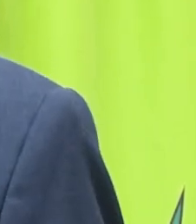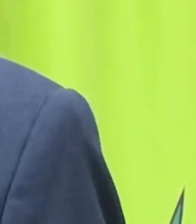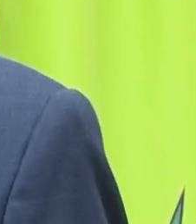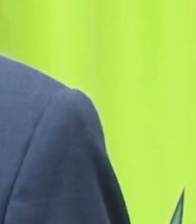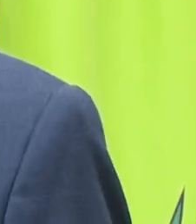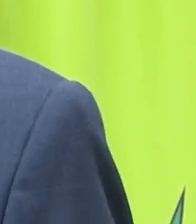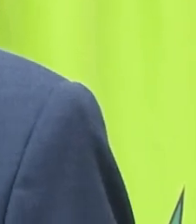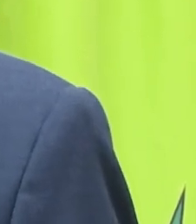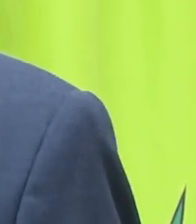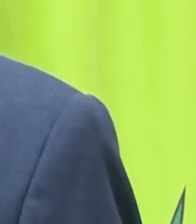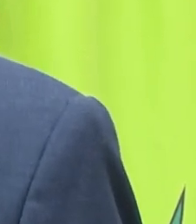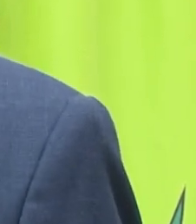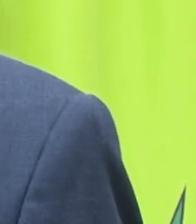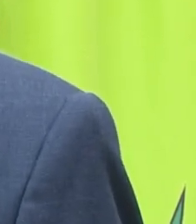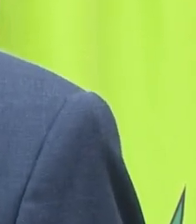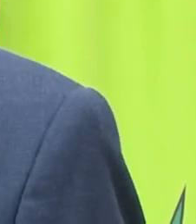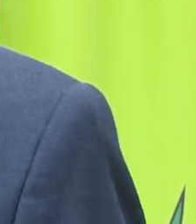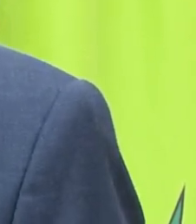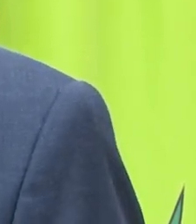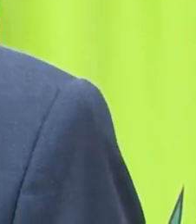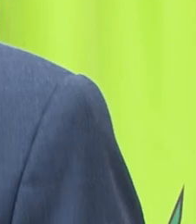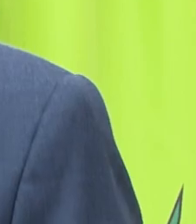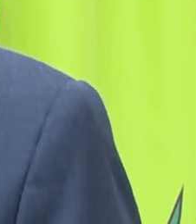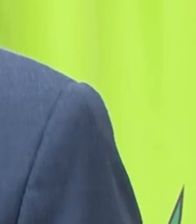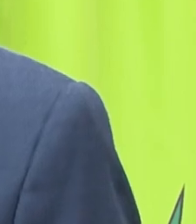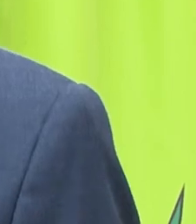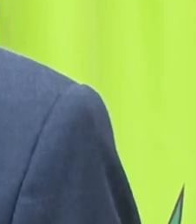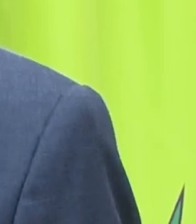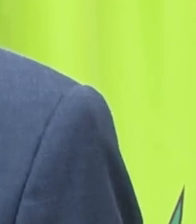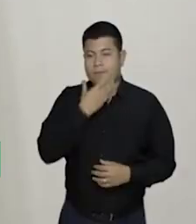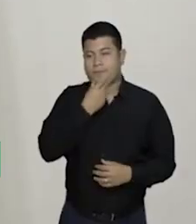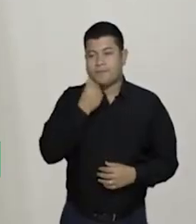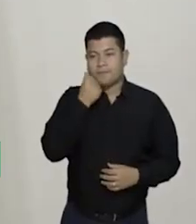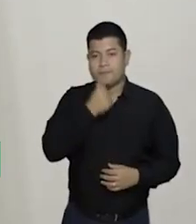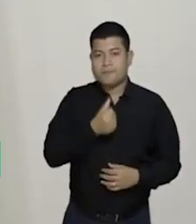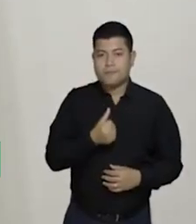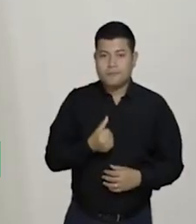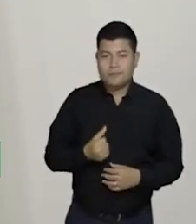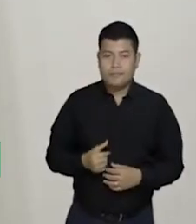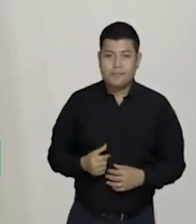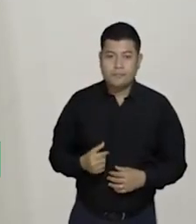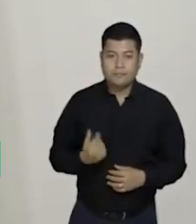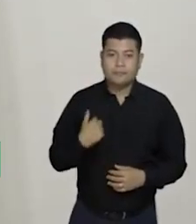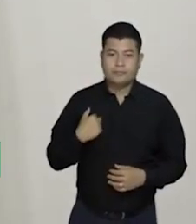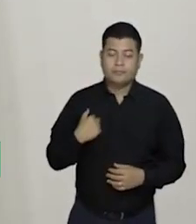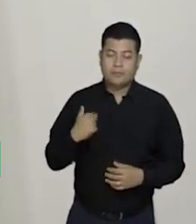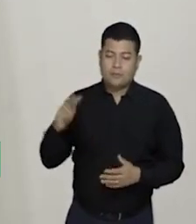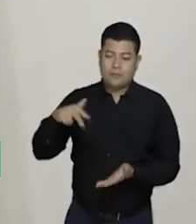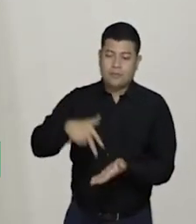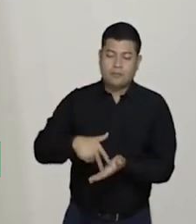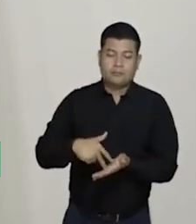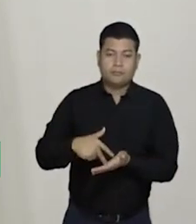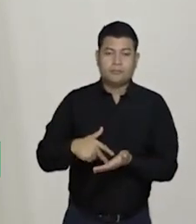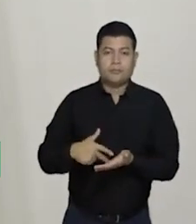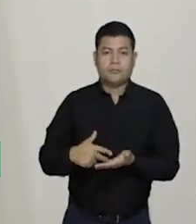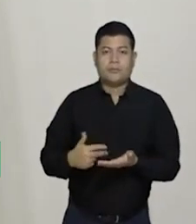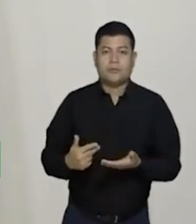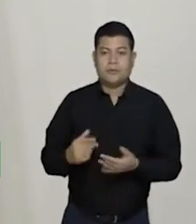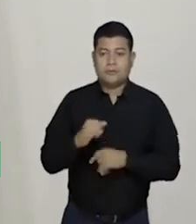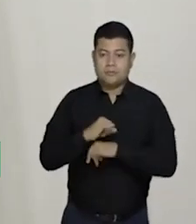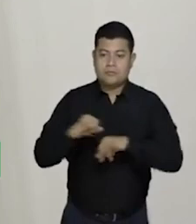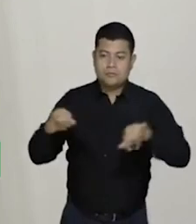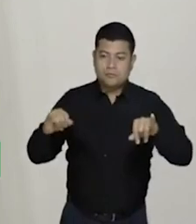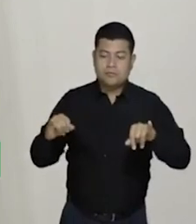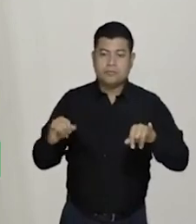esse técnico de Joinville que foi multi campe ão no futsal eu quero compartilhar a Triste